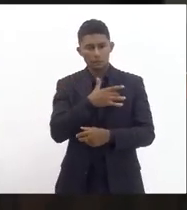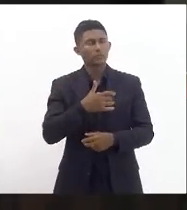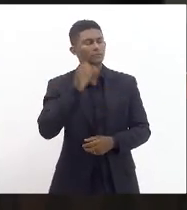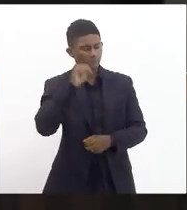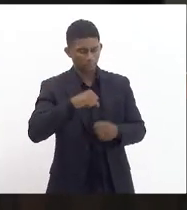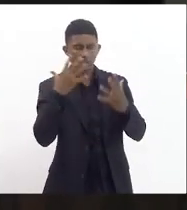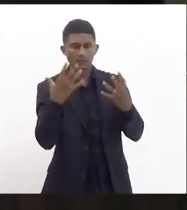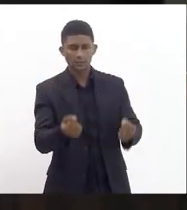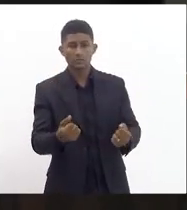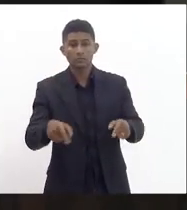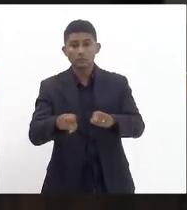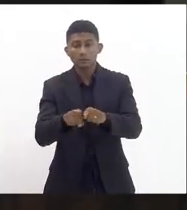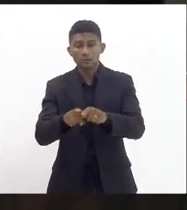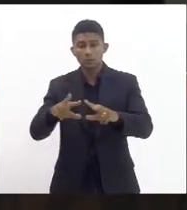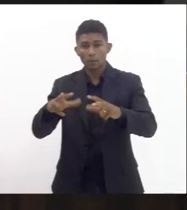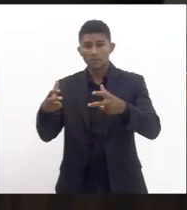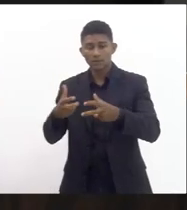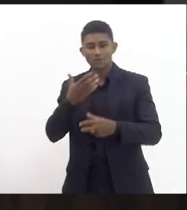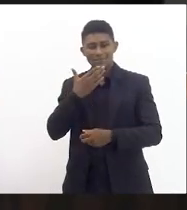adolescente,